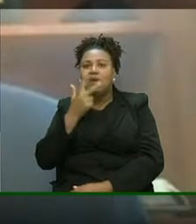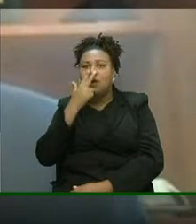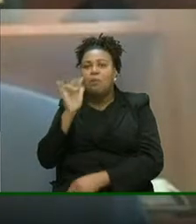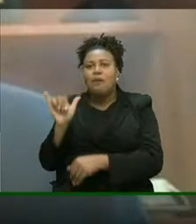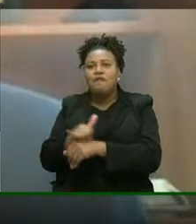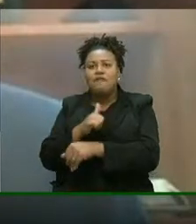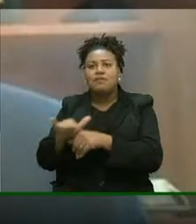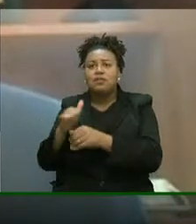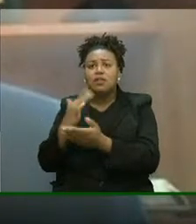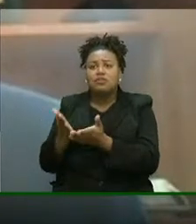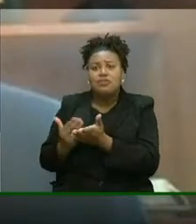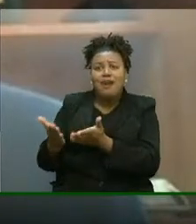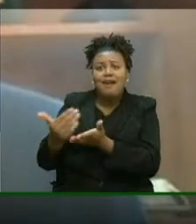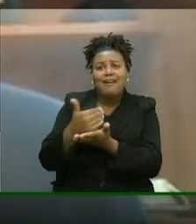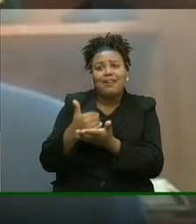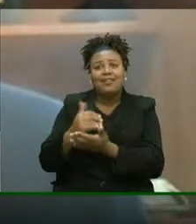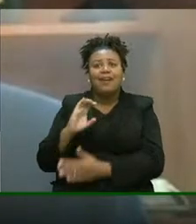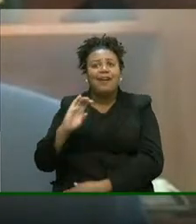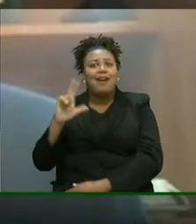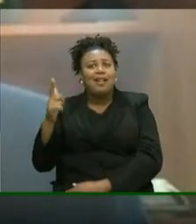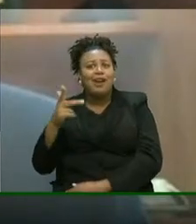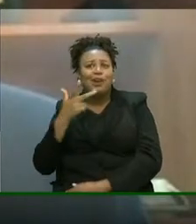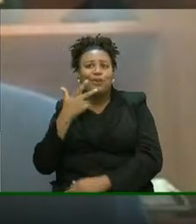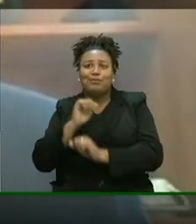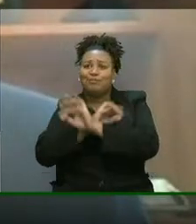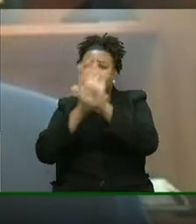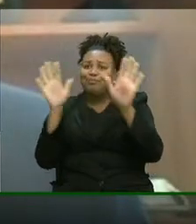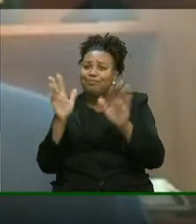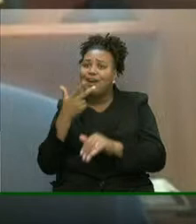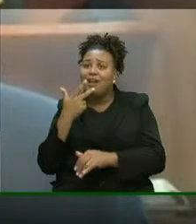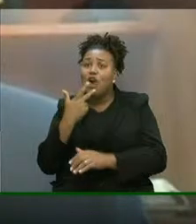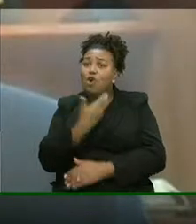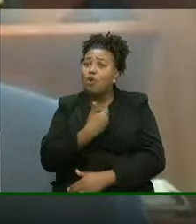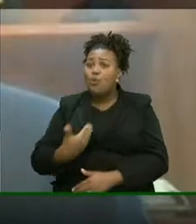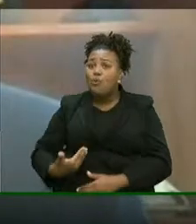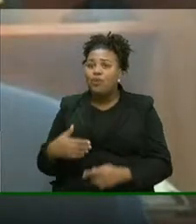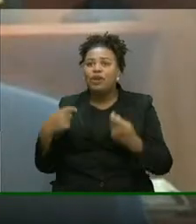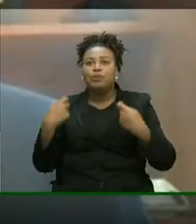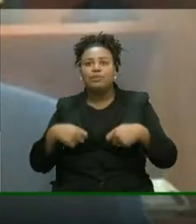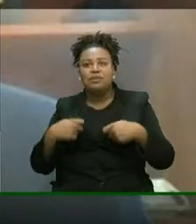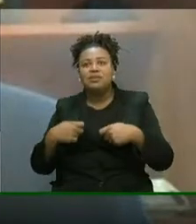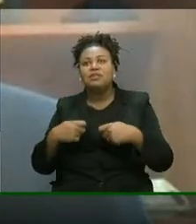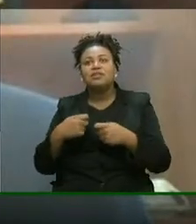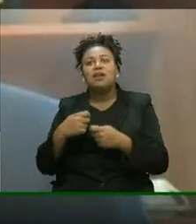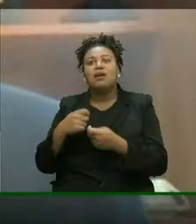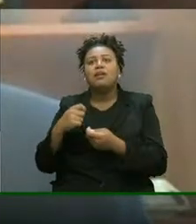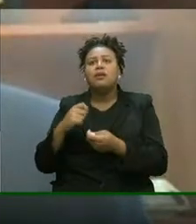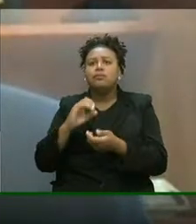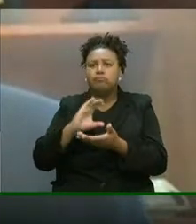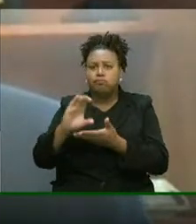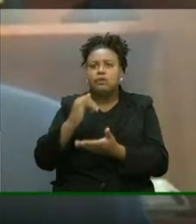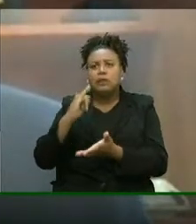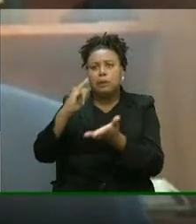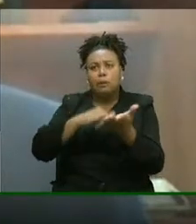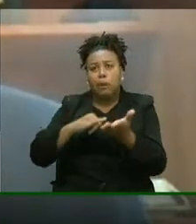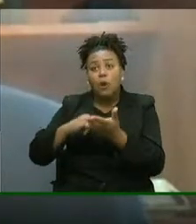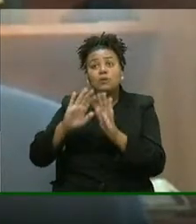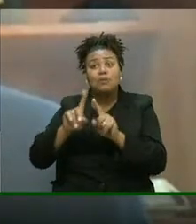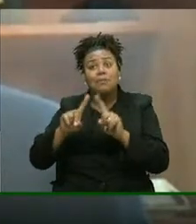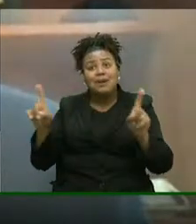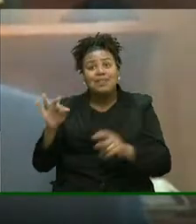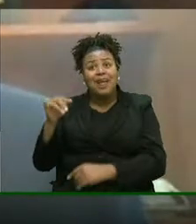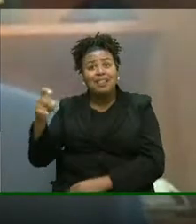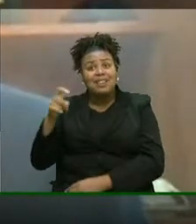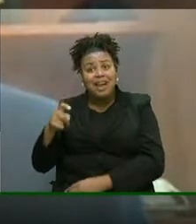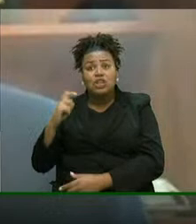maneira arrecadatória. É claro ao dizer isso, né? O governo tem que se financiar via impostos, mas as taxas